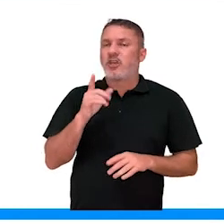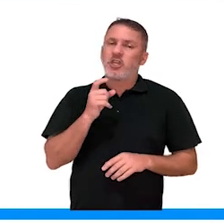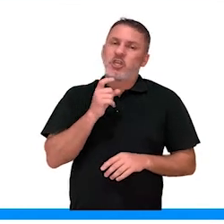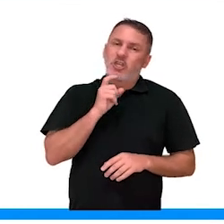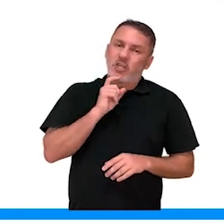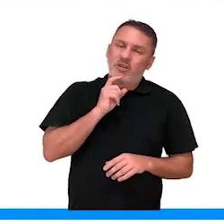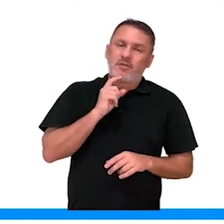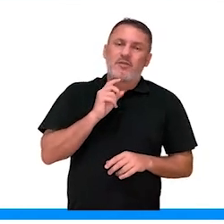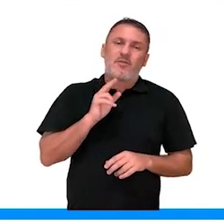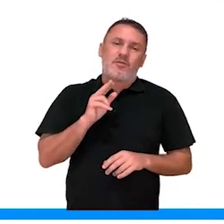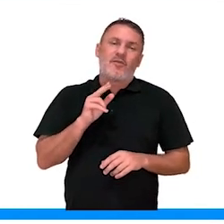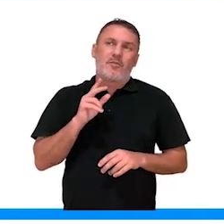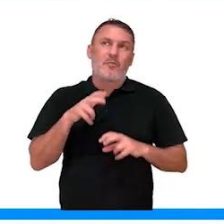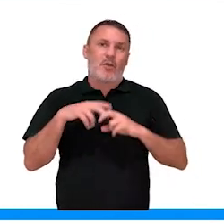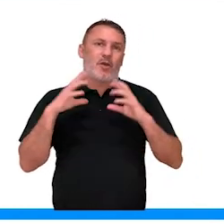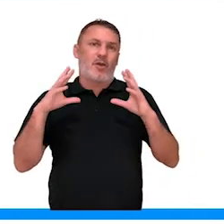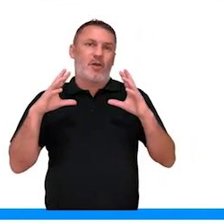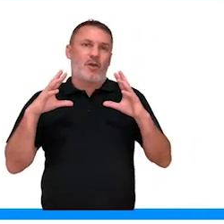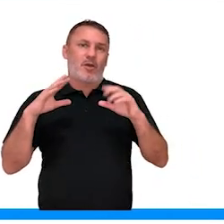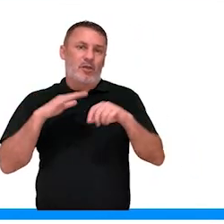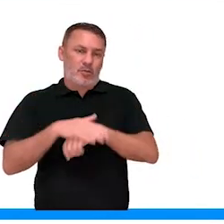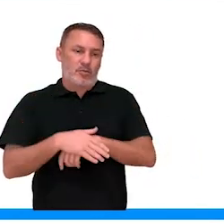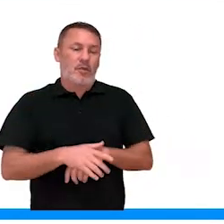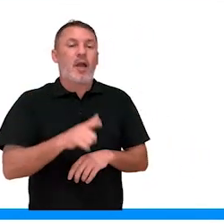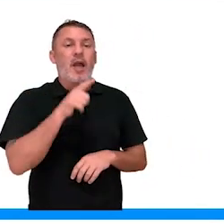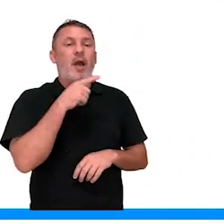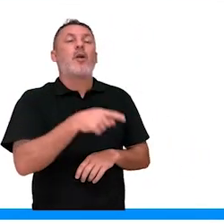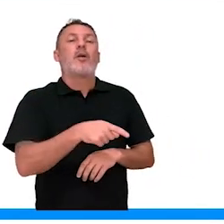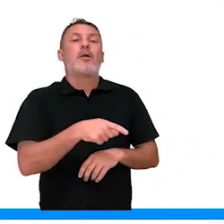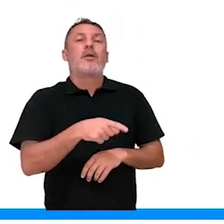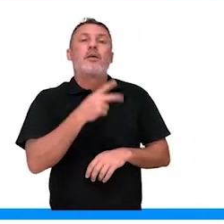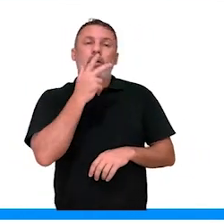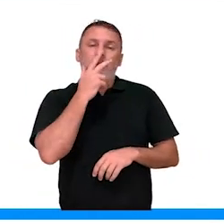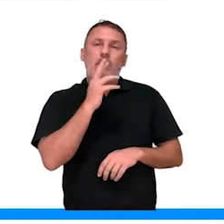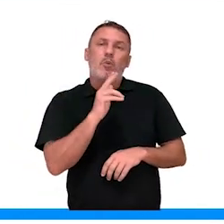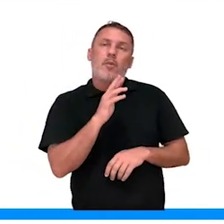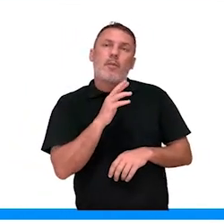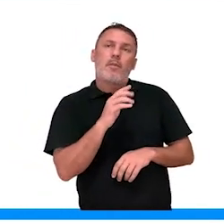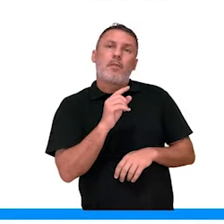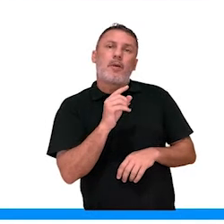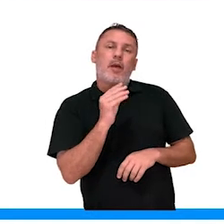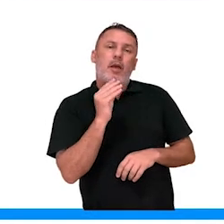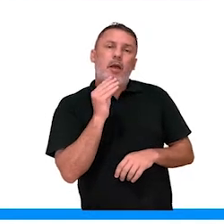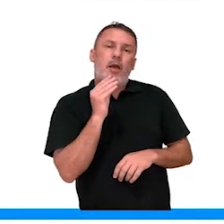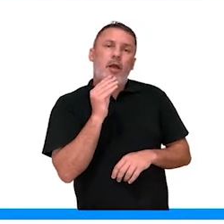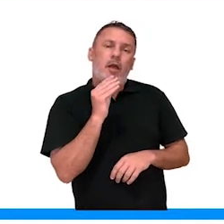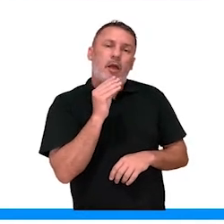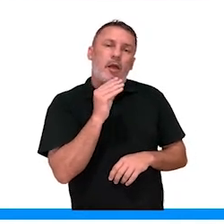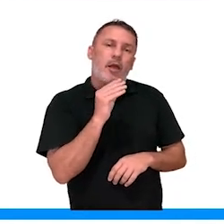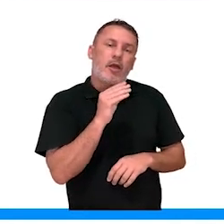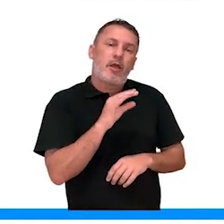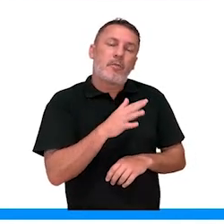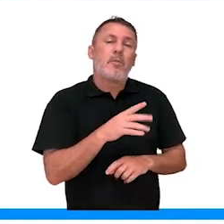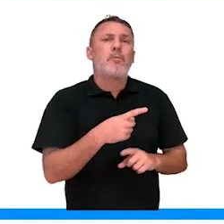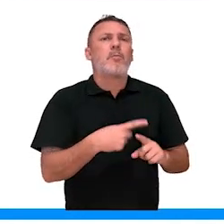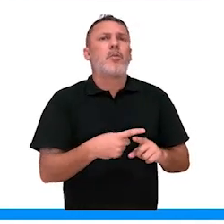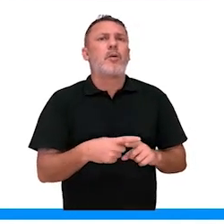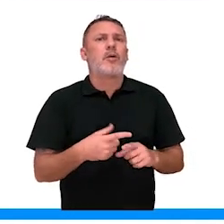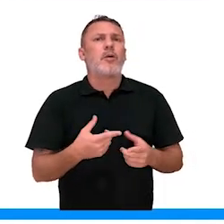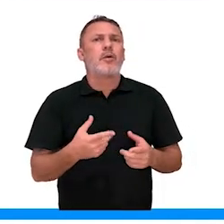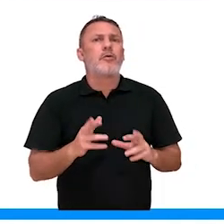aspecto mais gelada, mais fria, e a água já está com um aspecto um pouco mais morna. Por que que